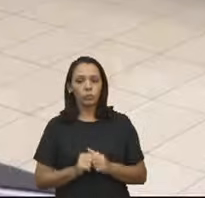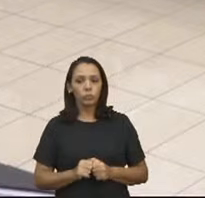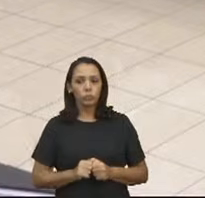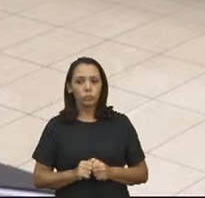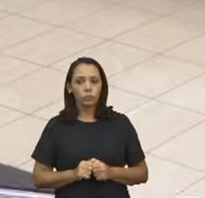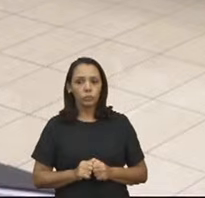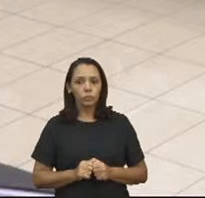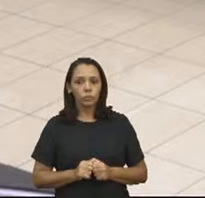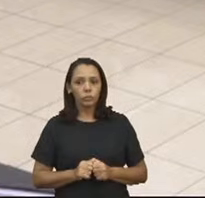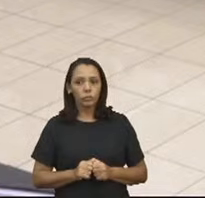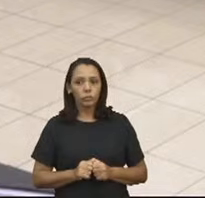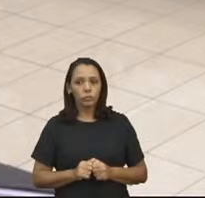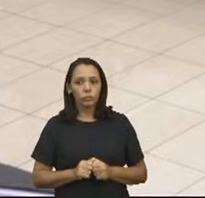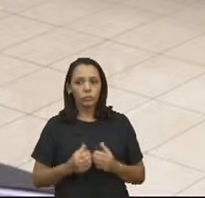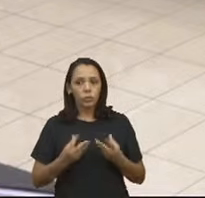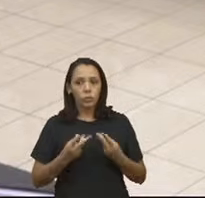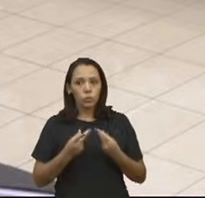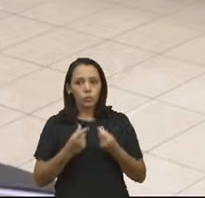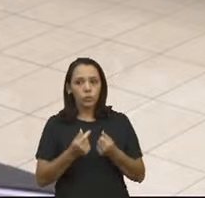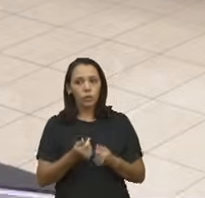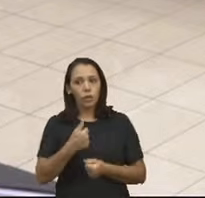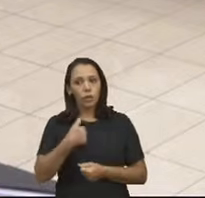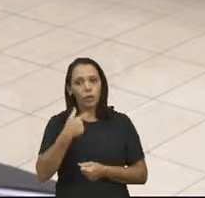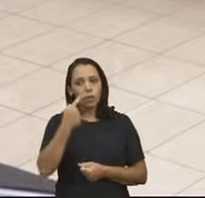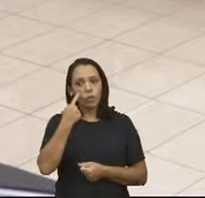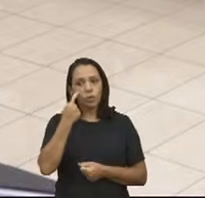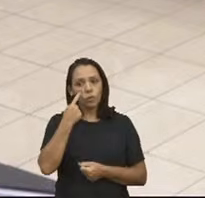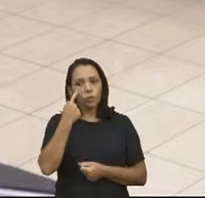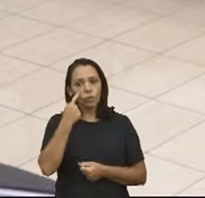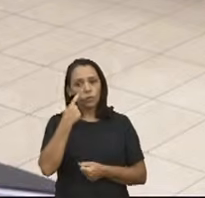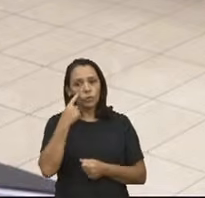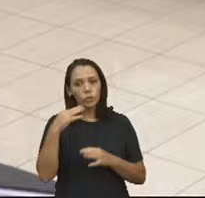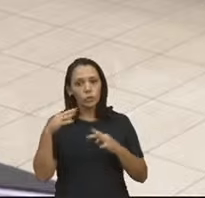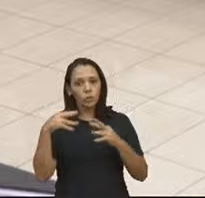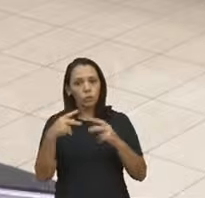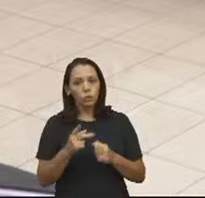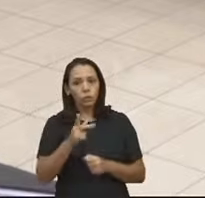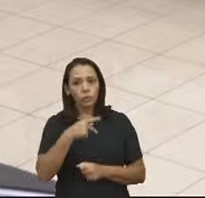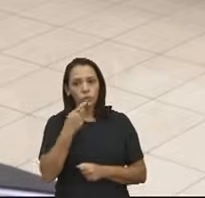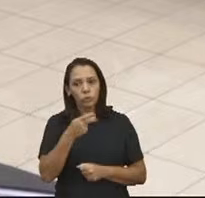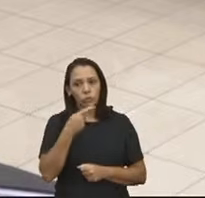linha de qualificação, assim, eu escutei atentamente